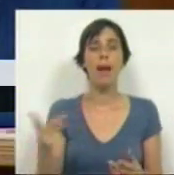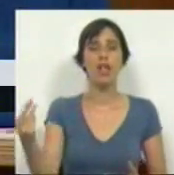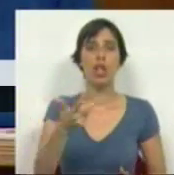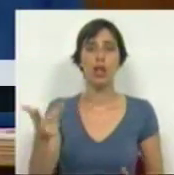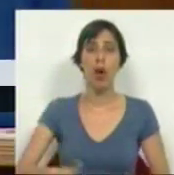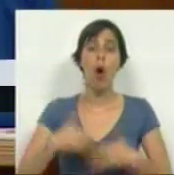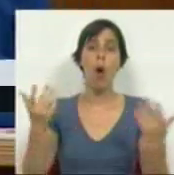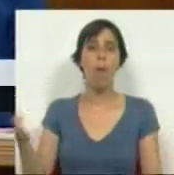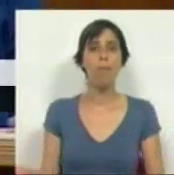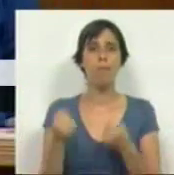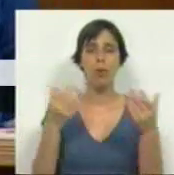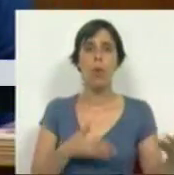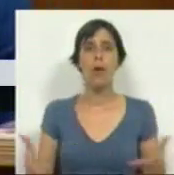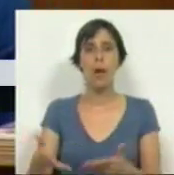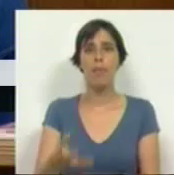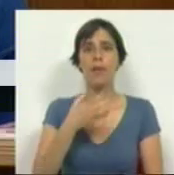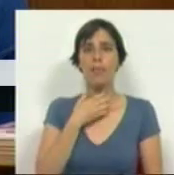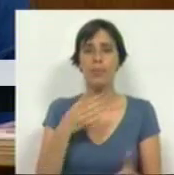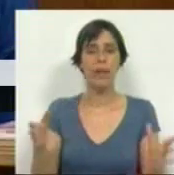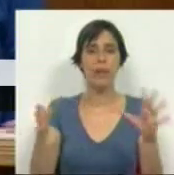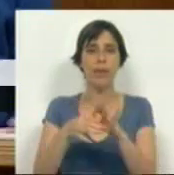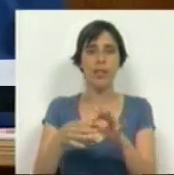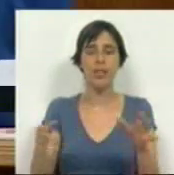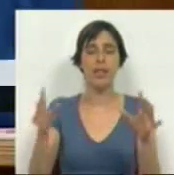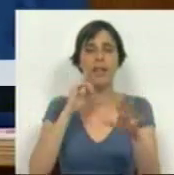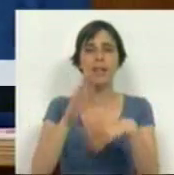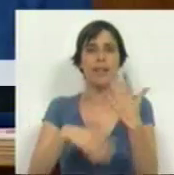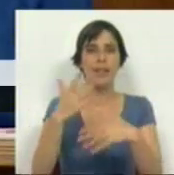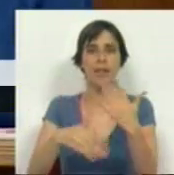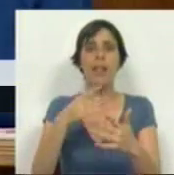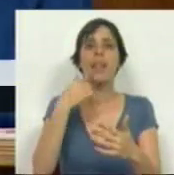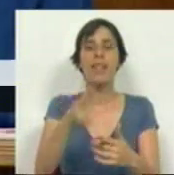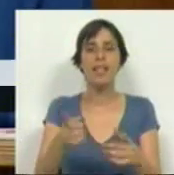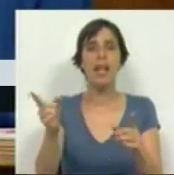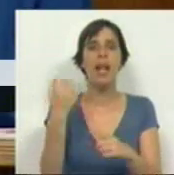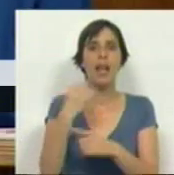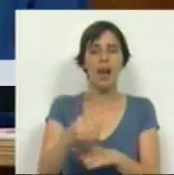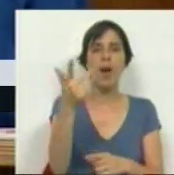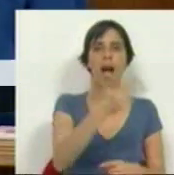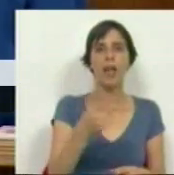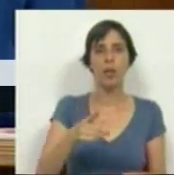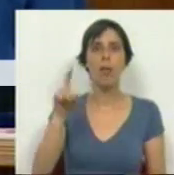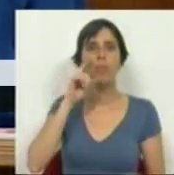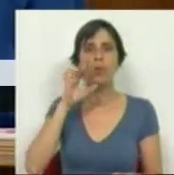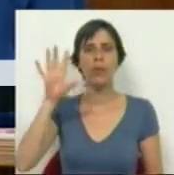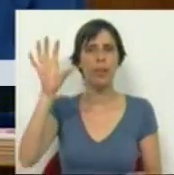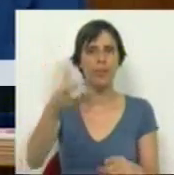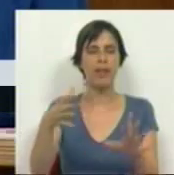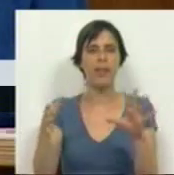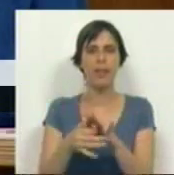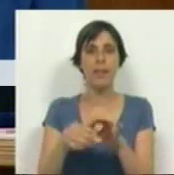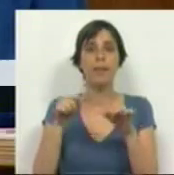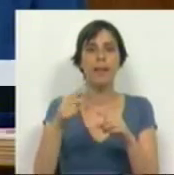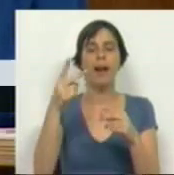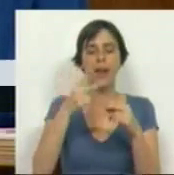troika, ou se rejeita o caminho da bancarrota que tem vindo a ser perseguido e se tem a coragem de dizer não à troika e de proteger o país.